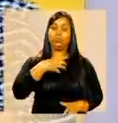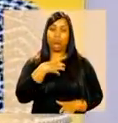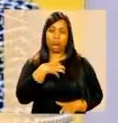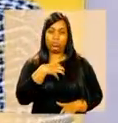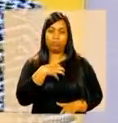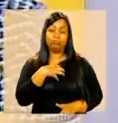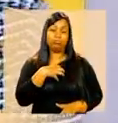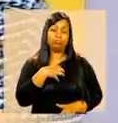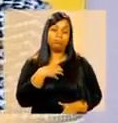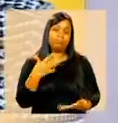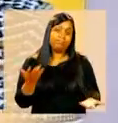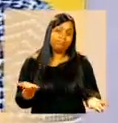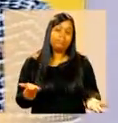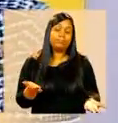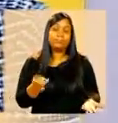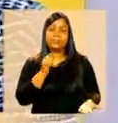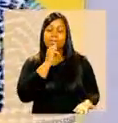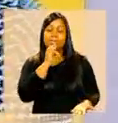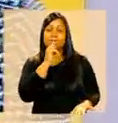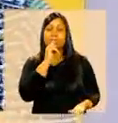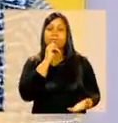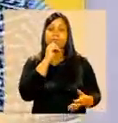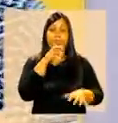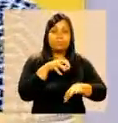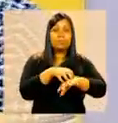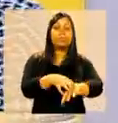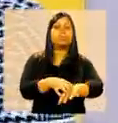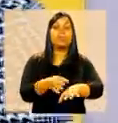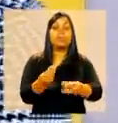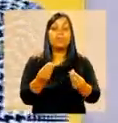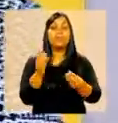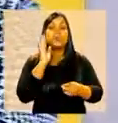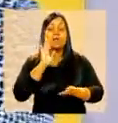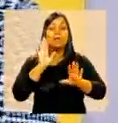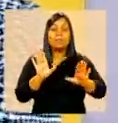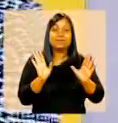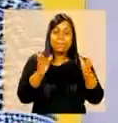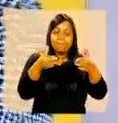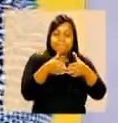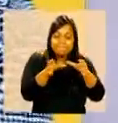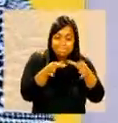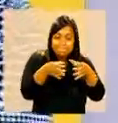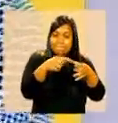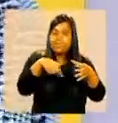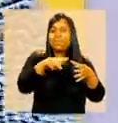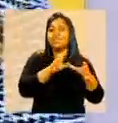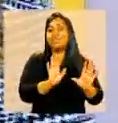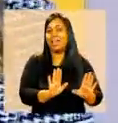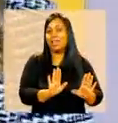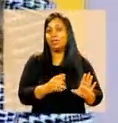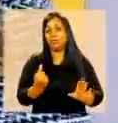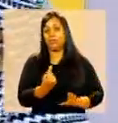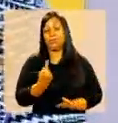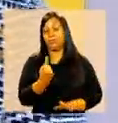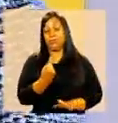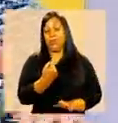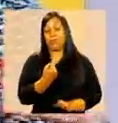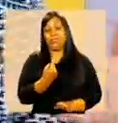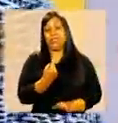tipo, né? Às vezes a excursão, ela dá mais conforto, mas às vezes ela fica fechada em algumas coisas que você